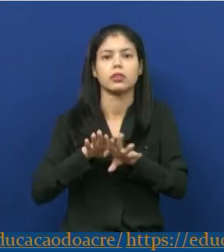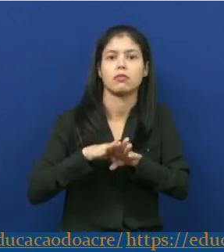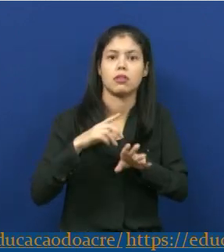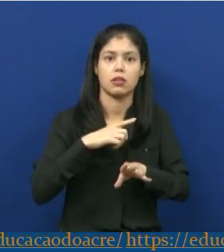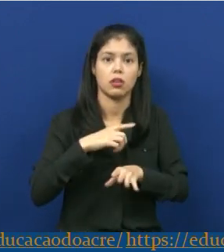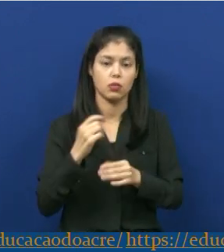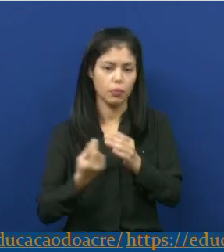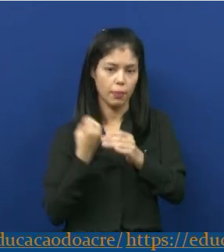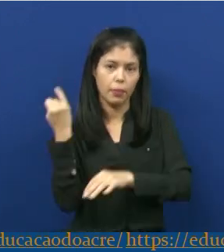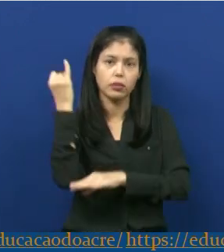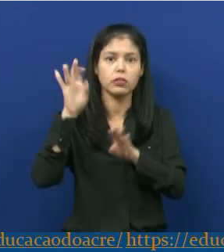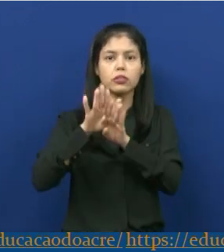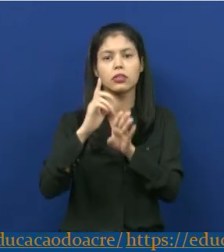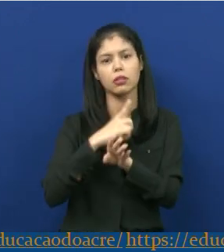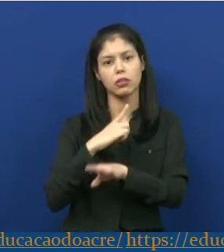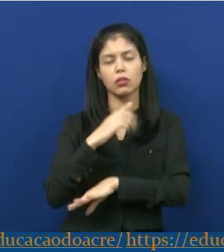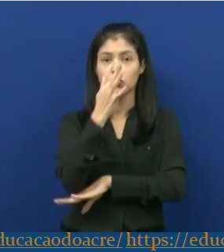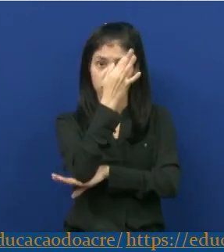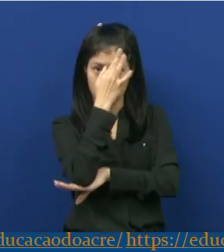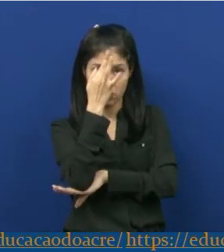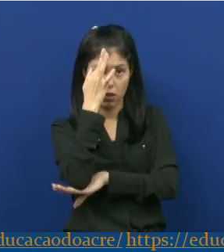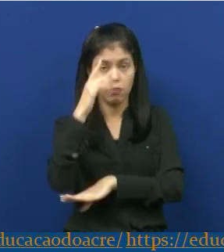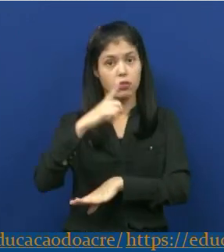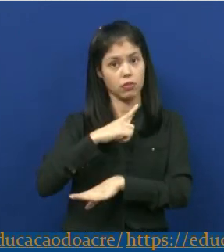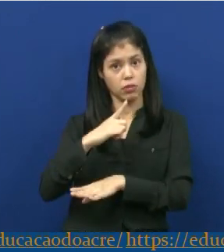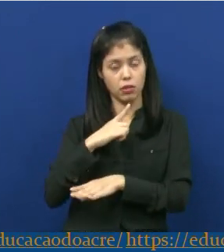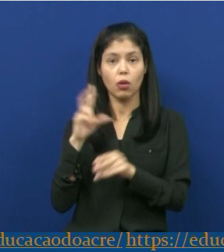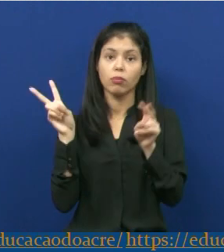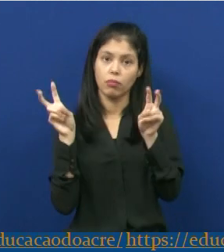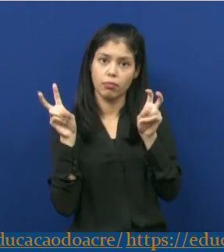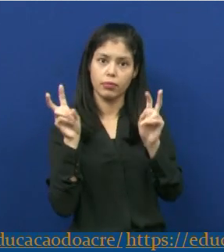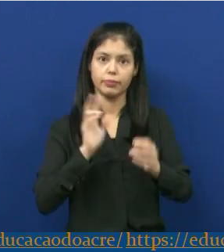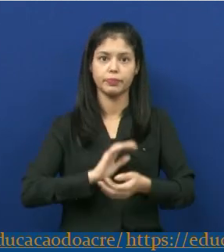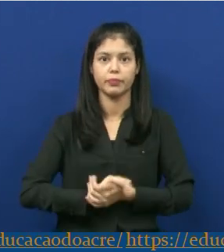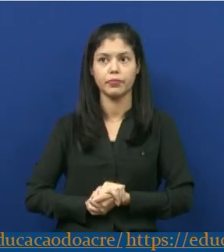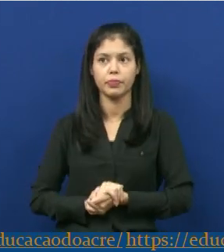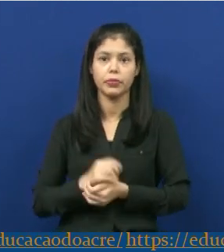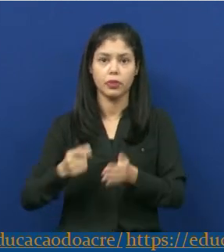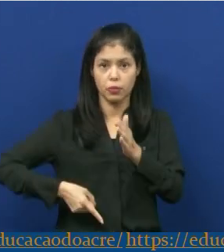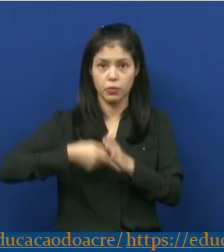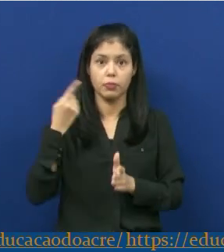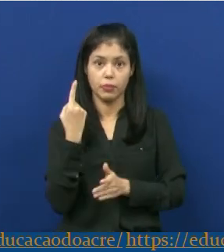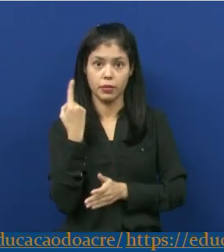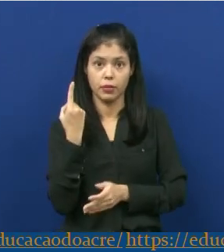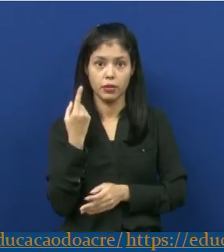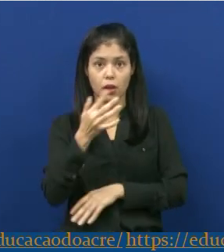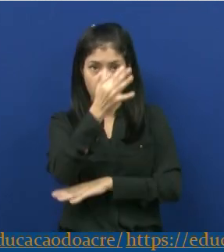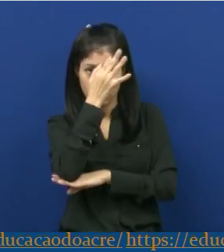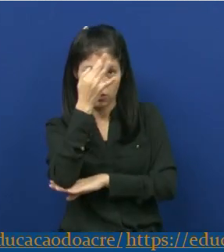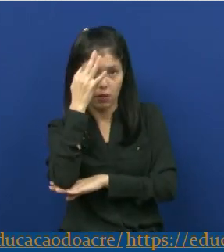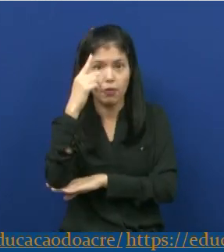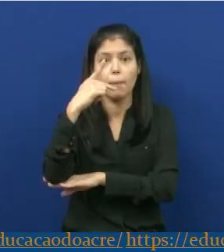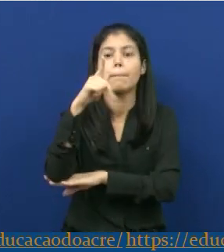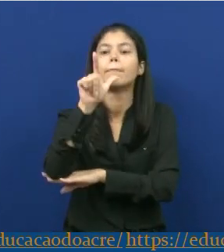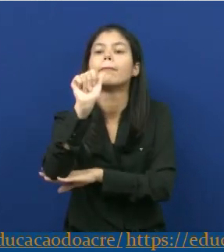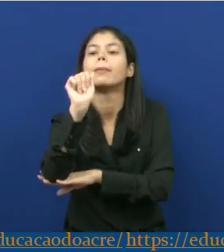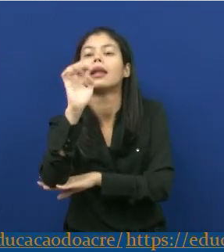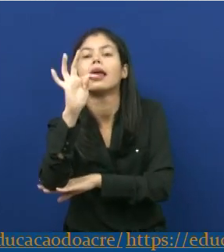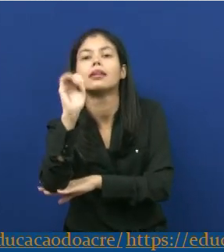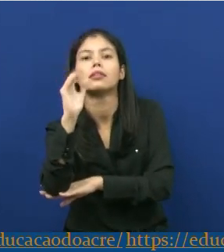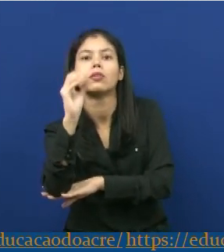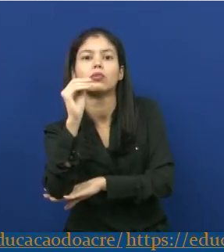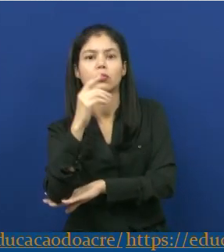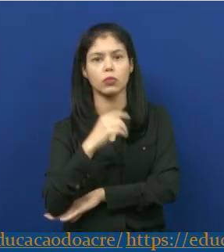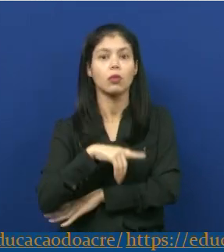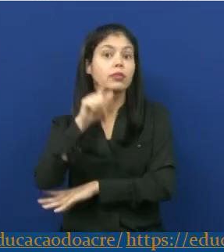principais filósofos que abordaram acerca deste tema. O primeiro deles é o filósofo Platão, filósofo